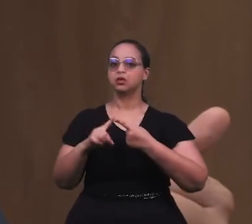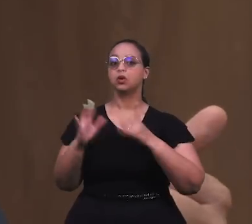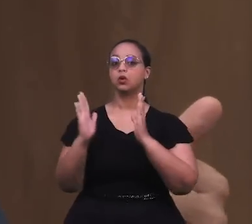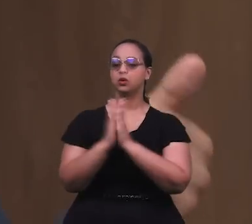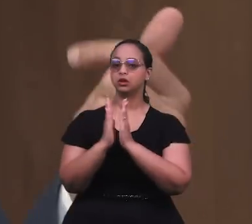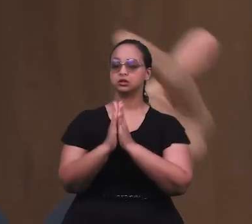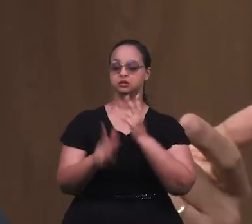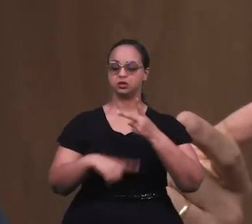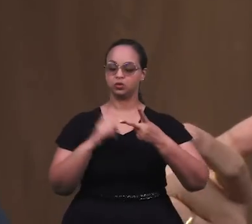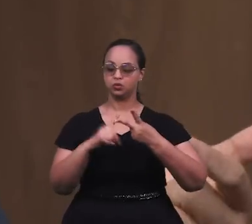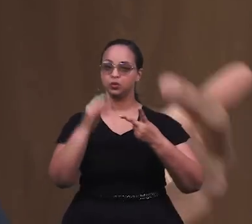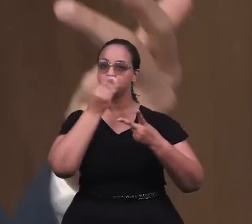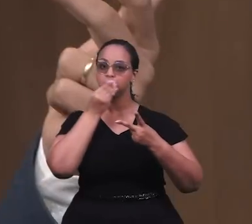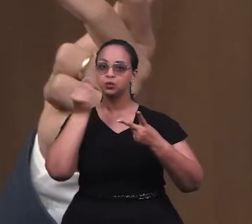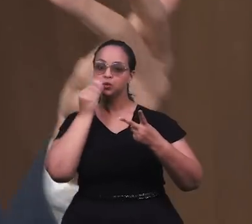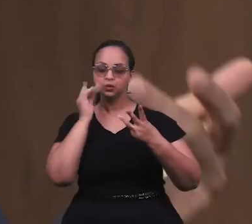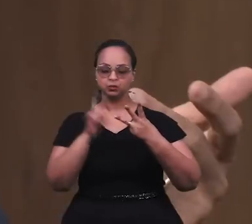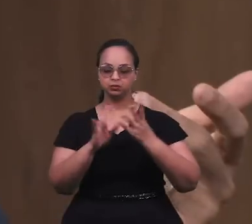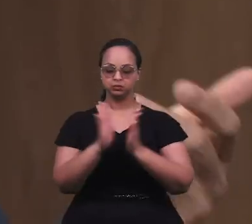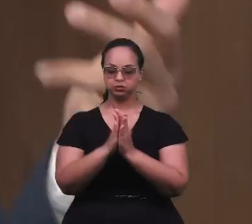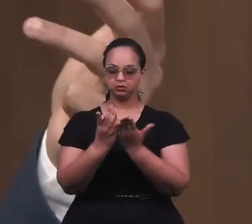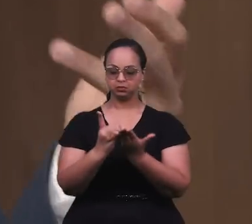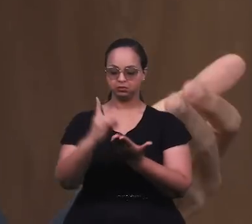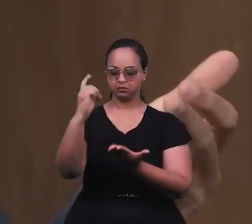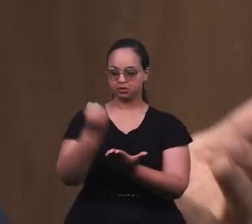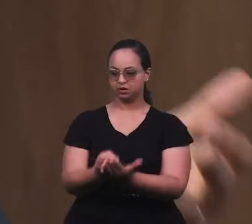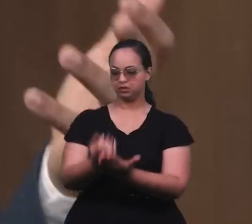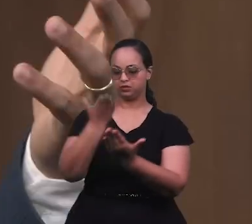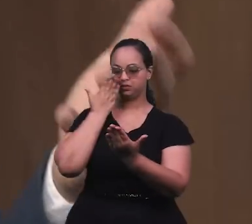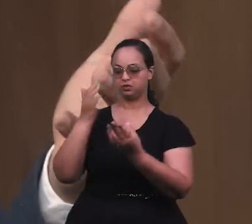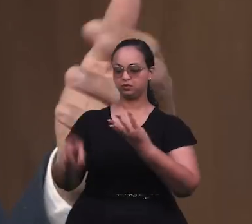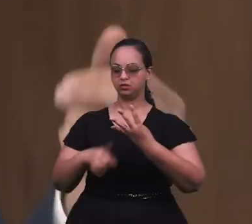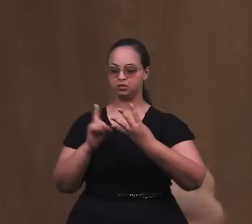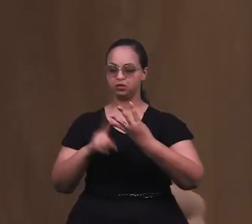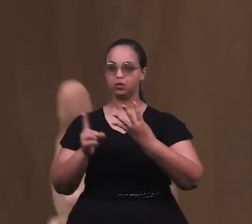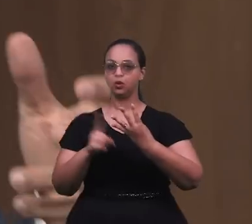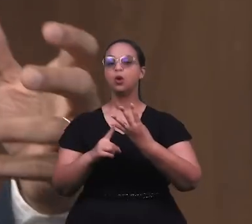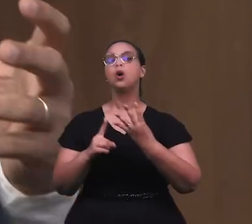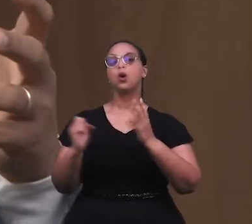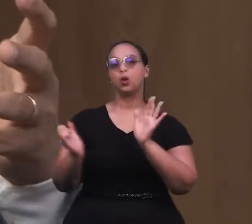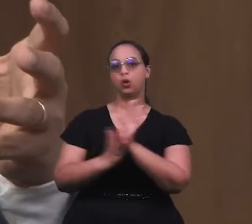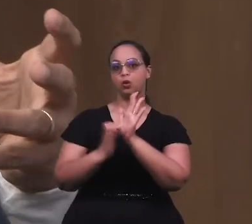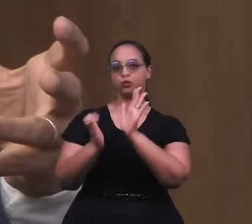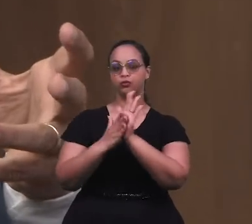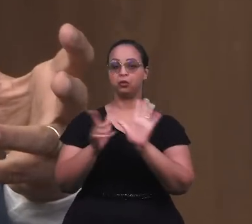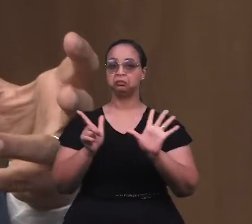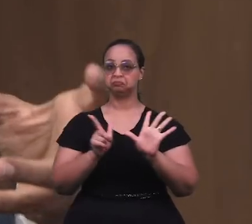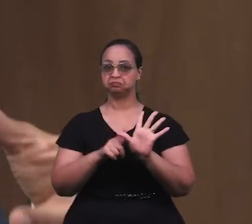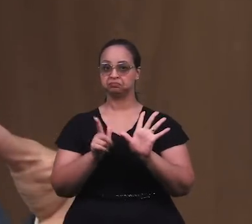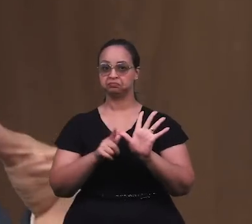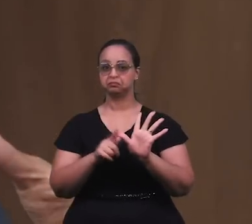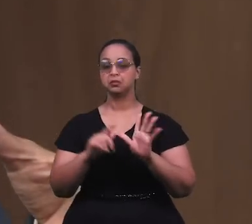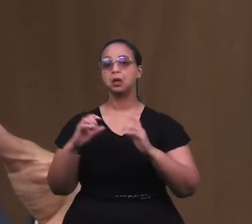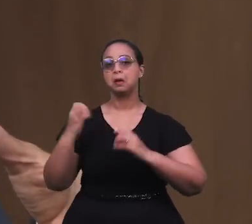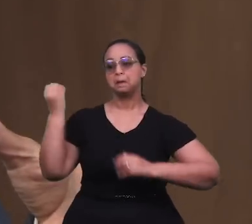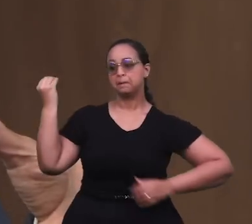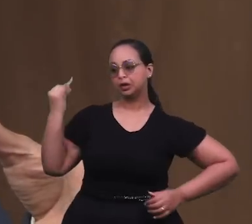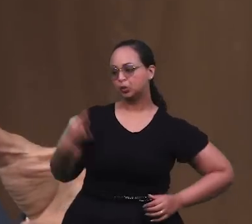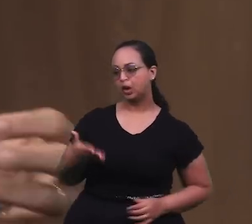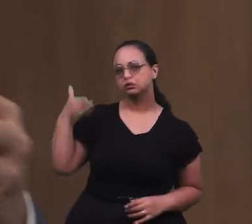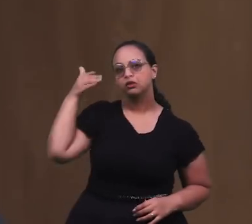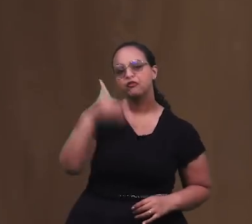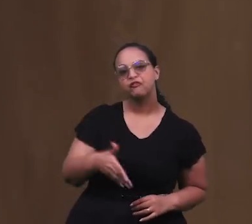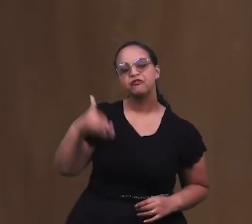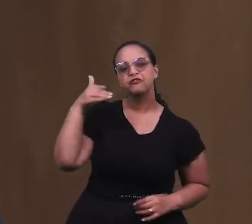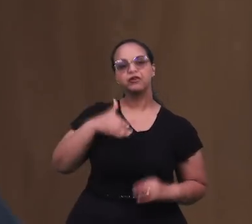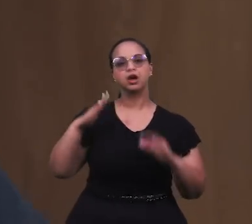oração, o jejum, a palavra revelada, o louvor, a madrugada, estar presente no corpo de Cristo,